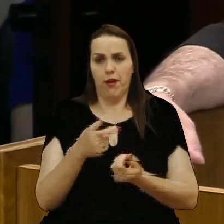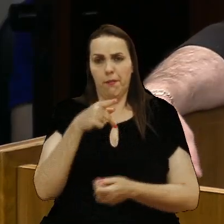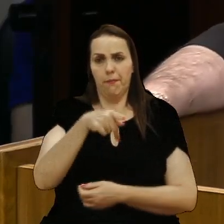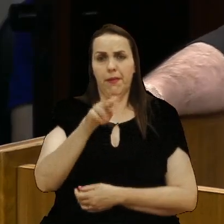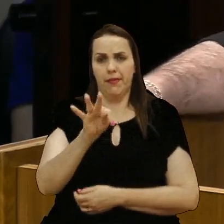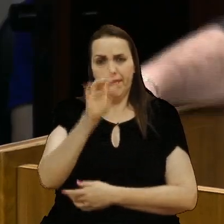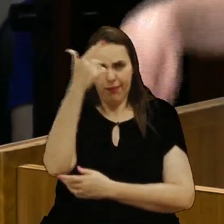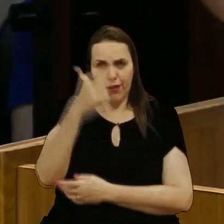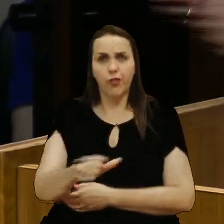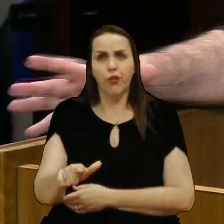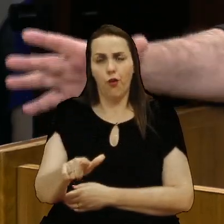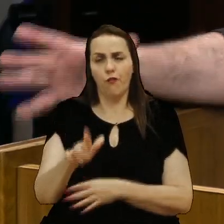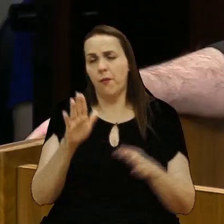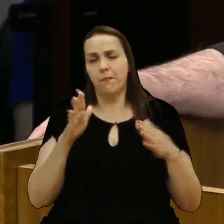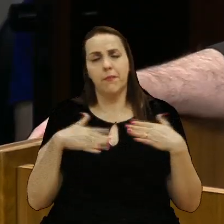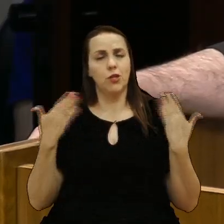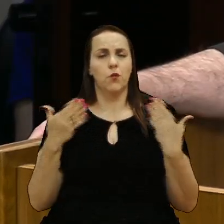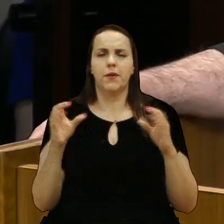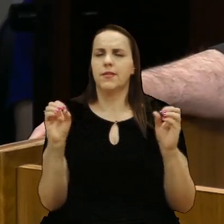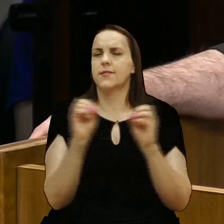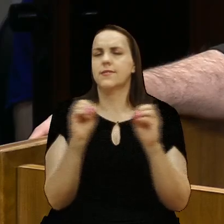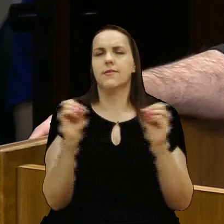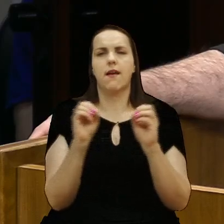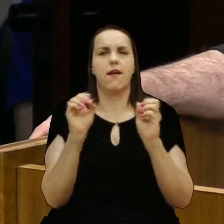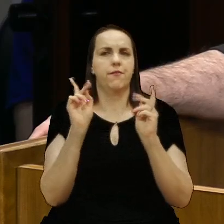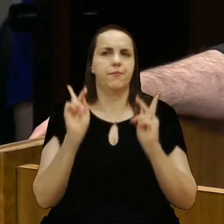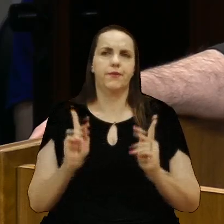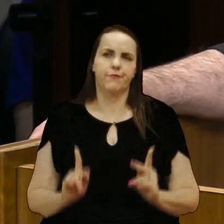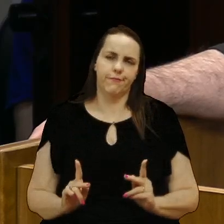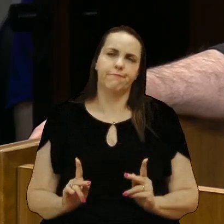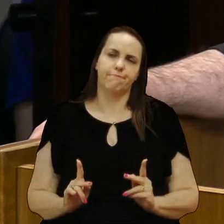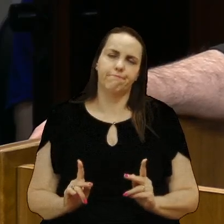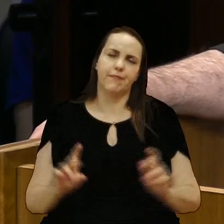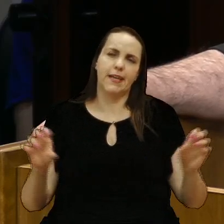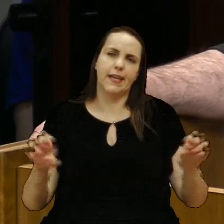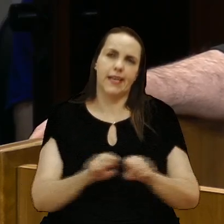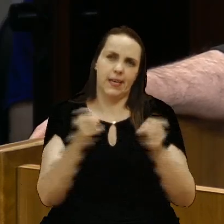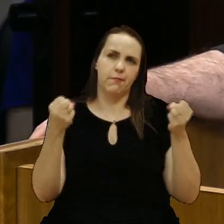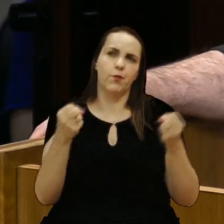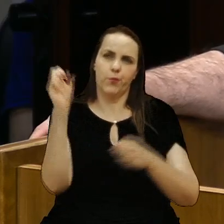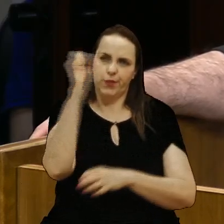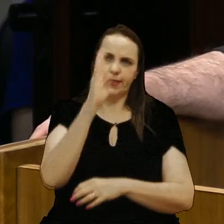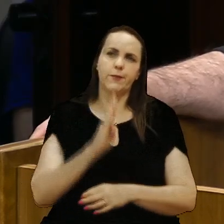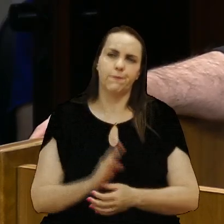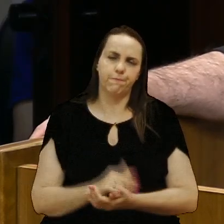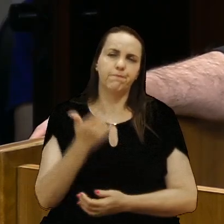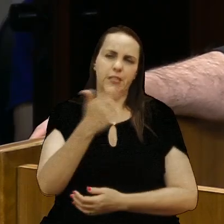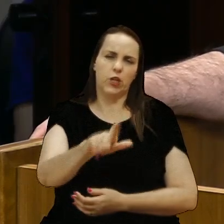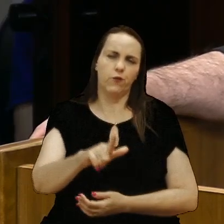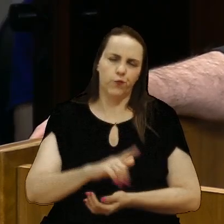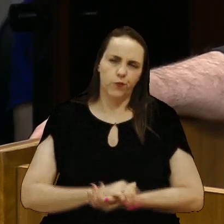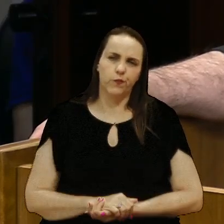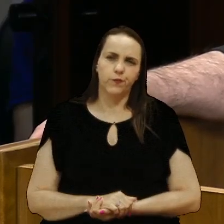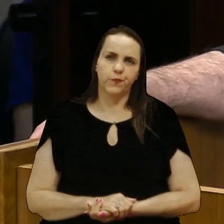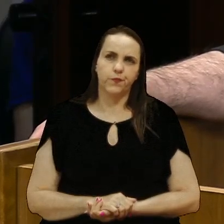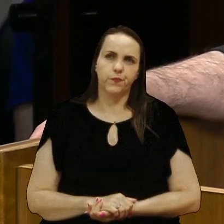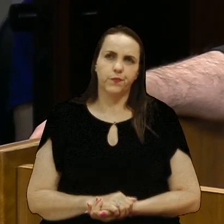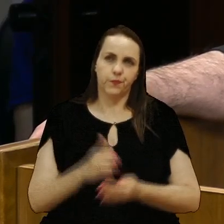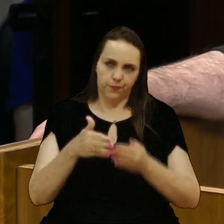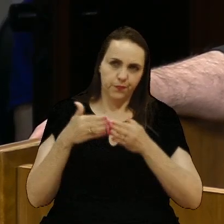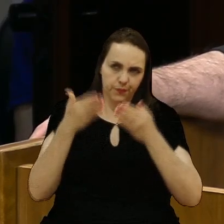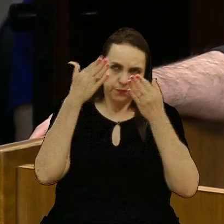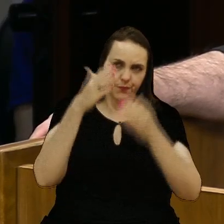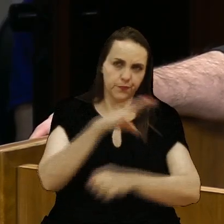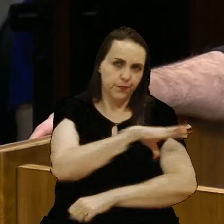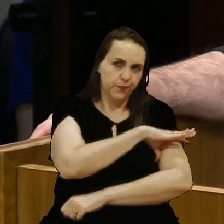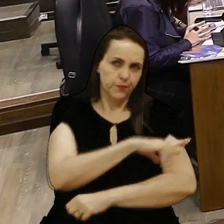vez, para surpresa de 0 pessoas, quebrou o Brasil novamente. Sua parte, vereador Almon.